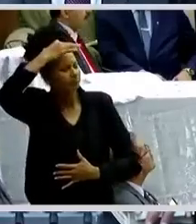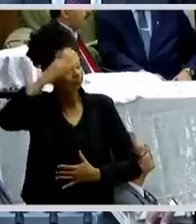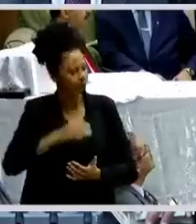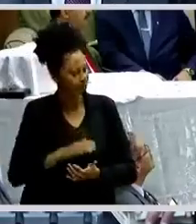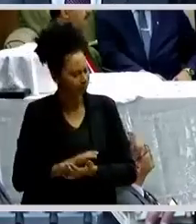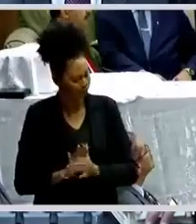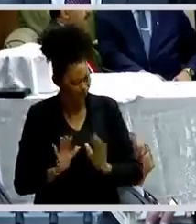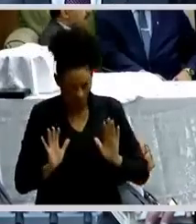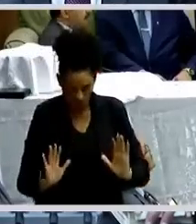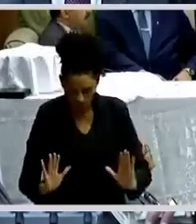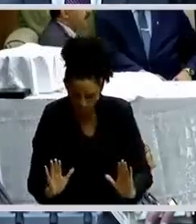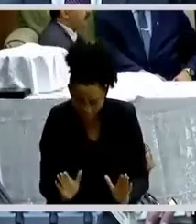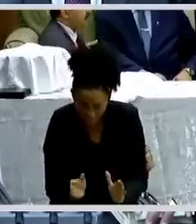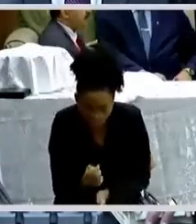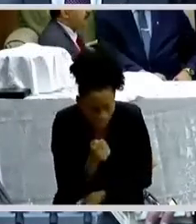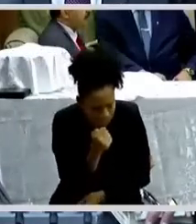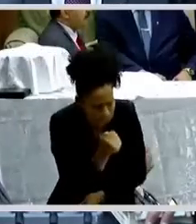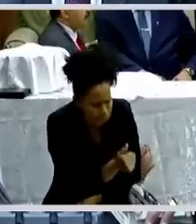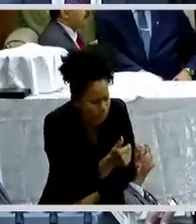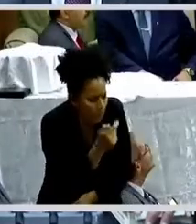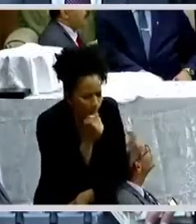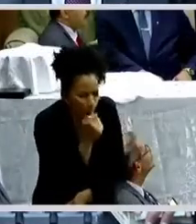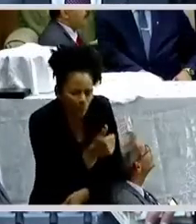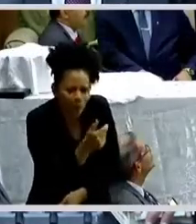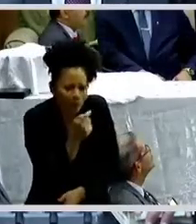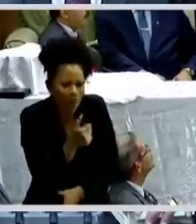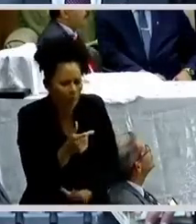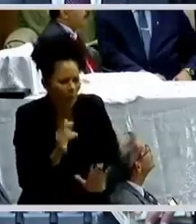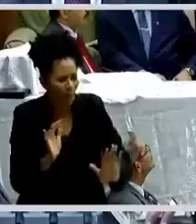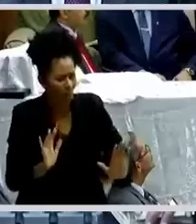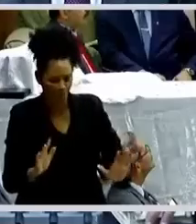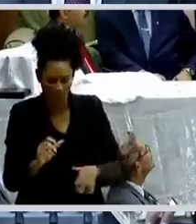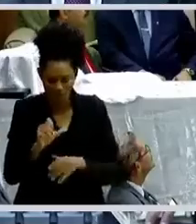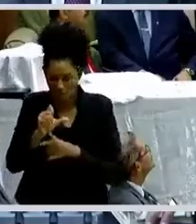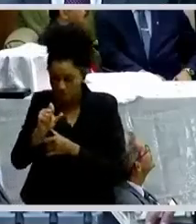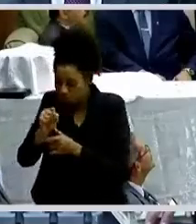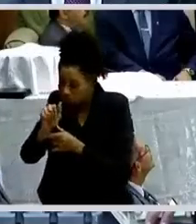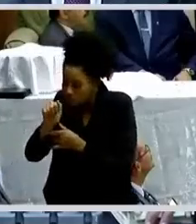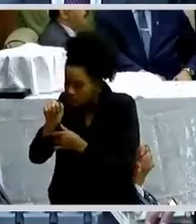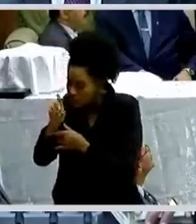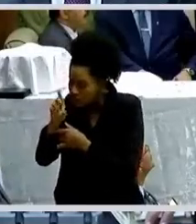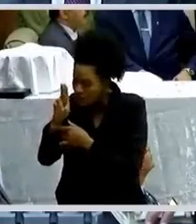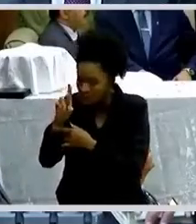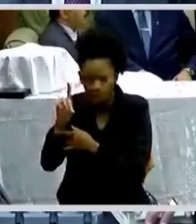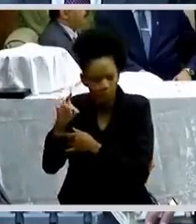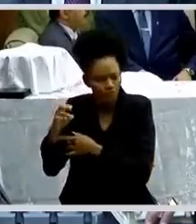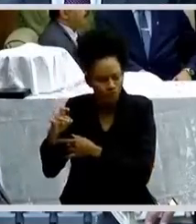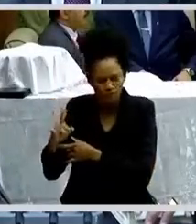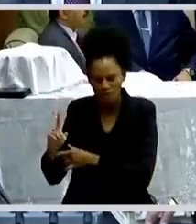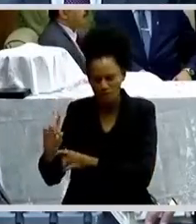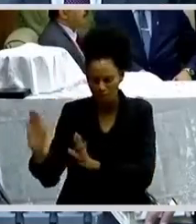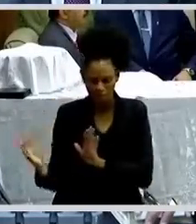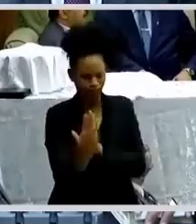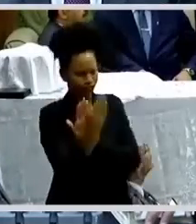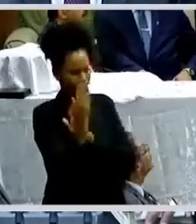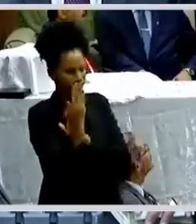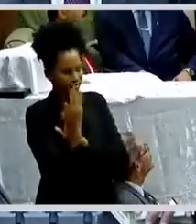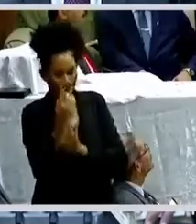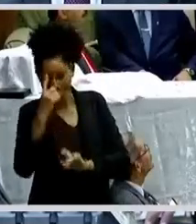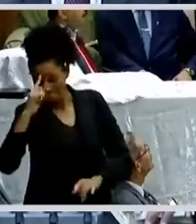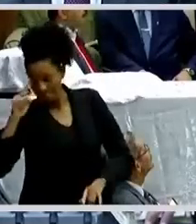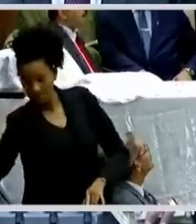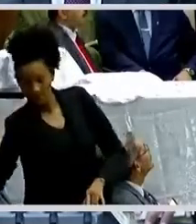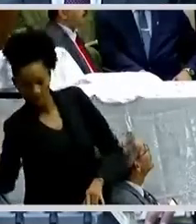Veja que poucas vezes os saduceus entram para enfrentar Jesus. Ele mandava o médio